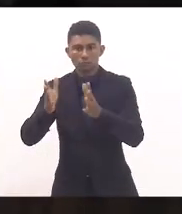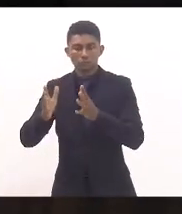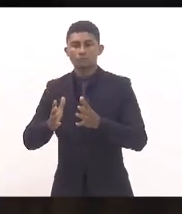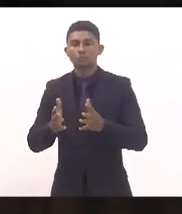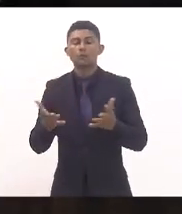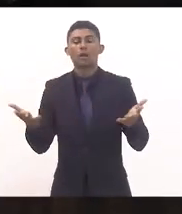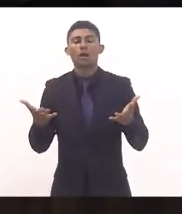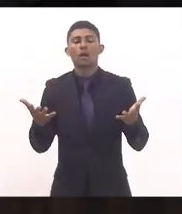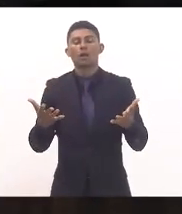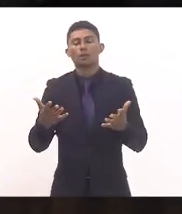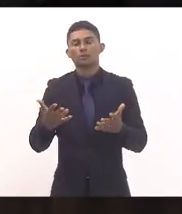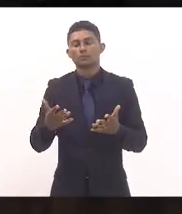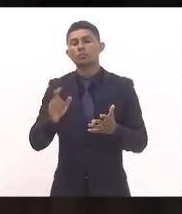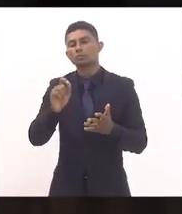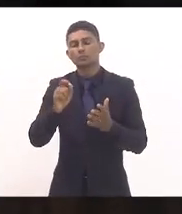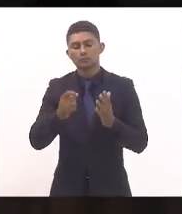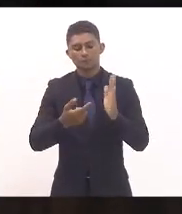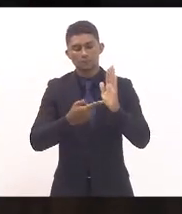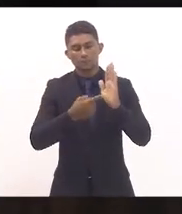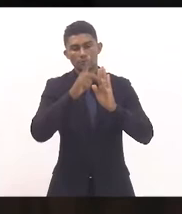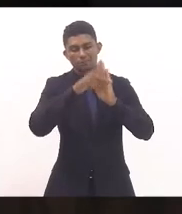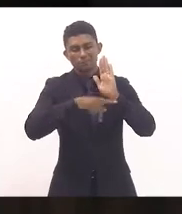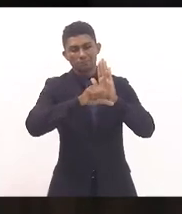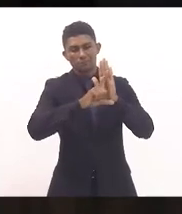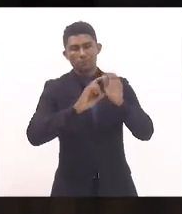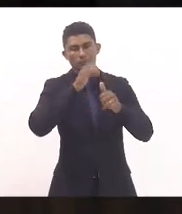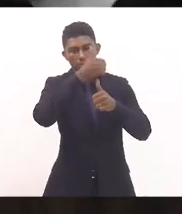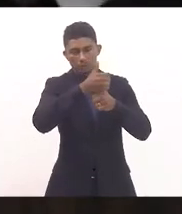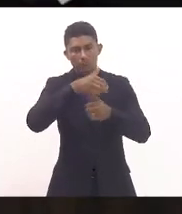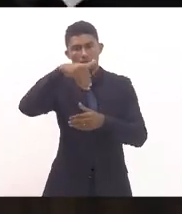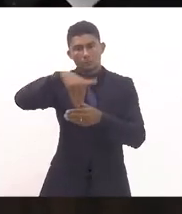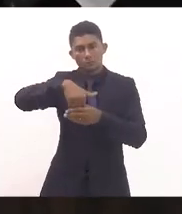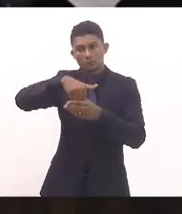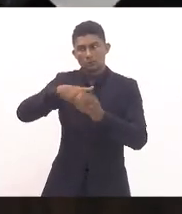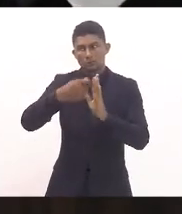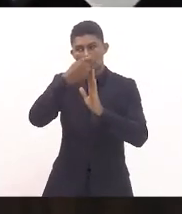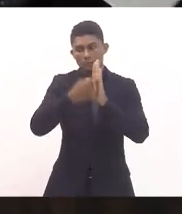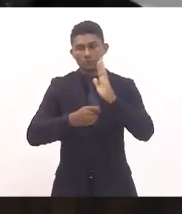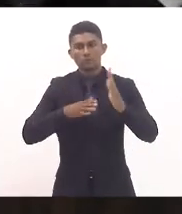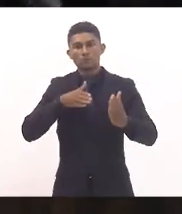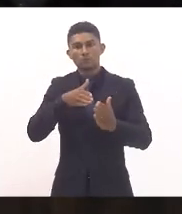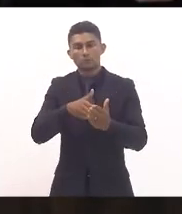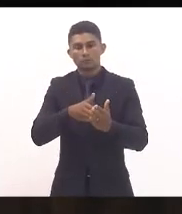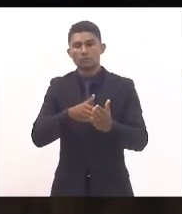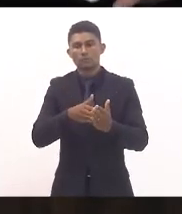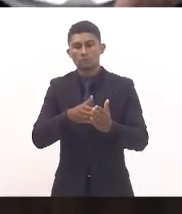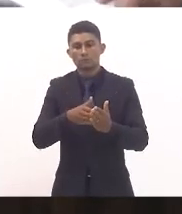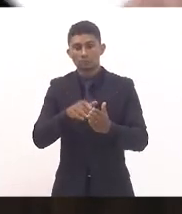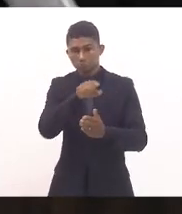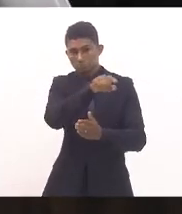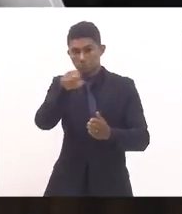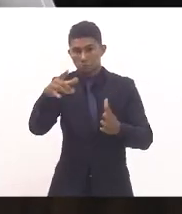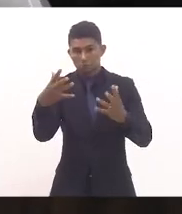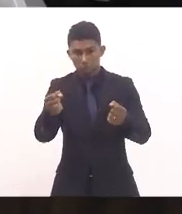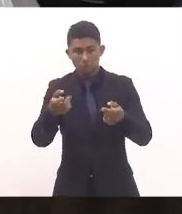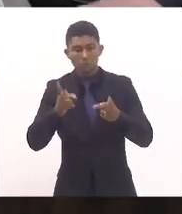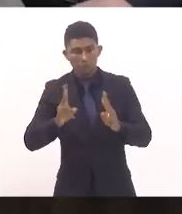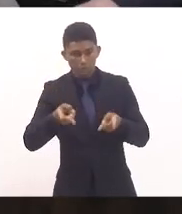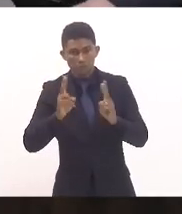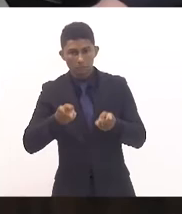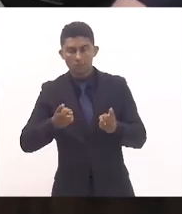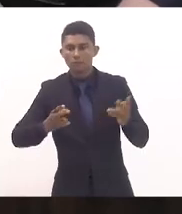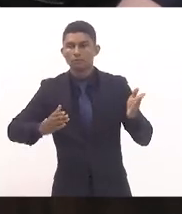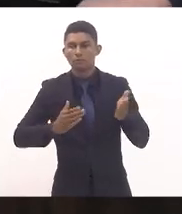emitido em votação substitutivo, conforme a final de redação que a presidência defere. Que os que aprovam, como estão aprovados,